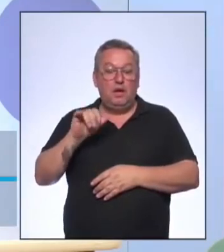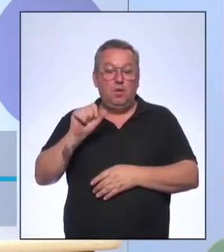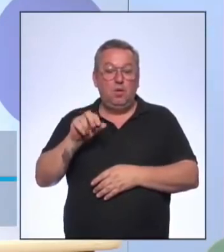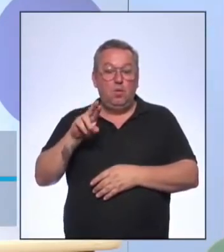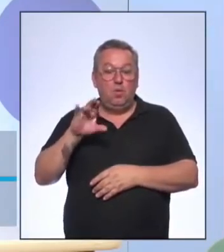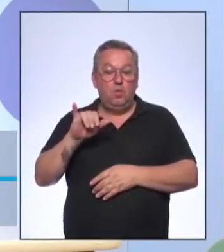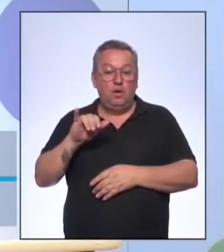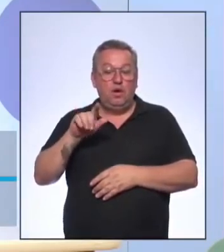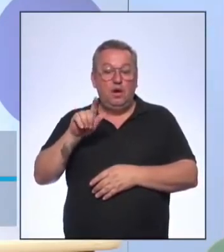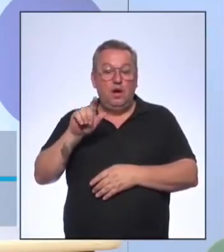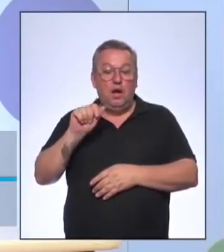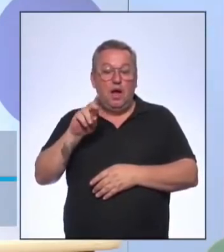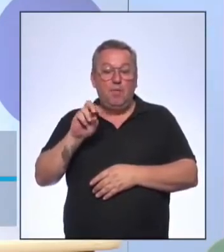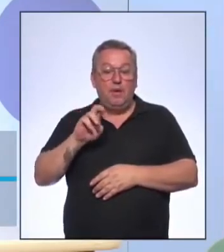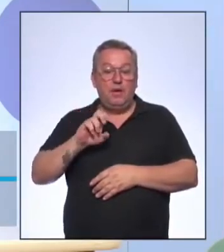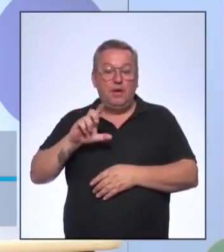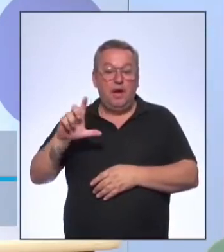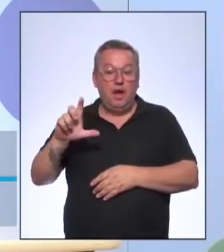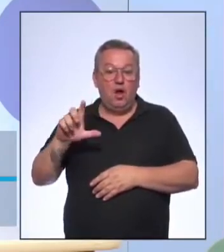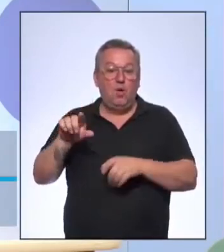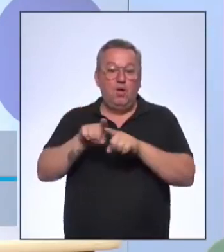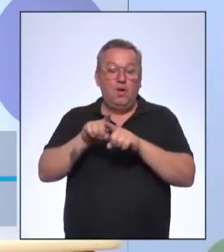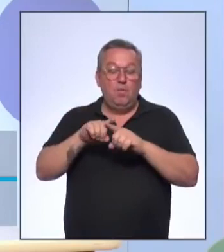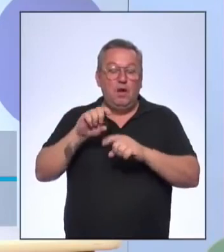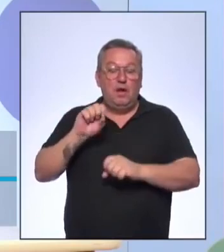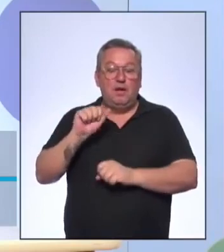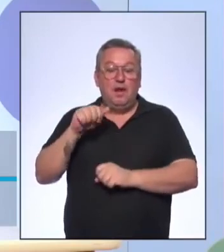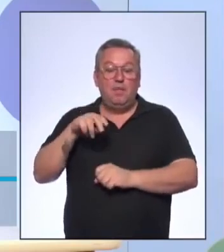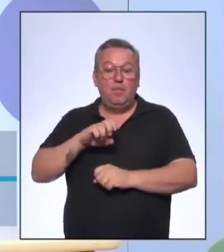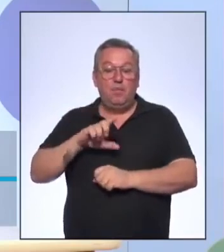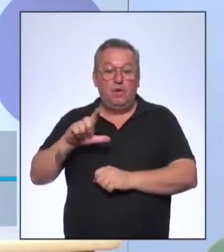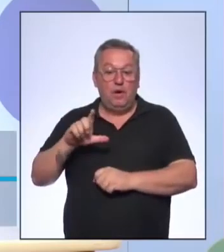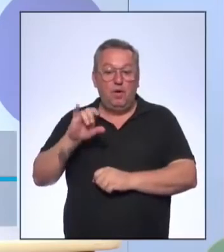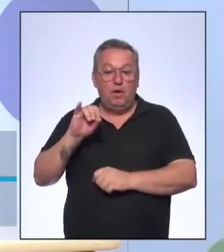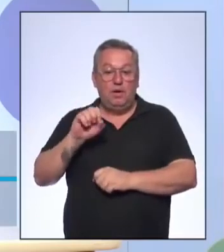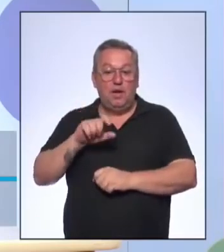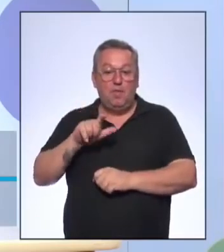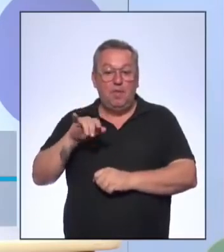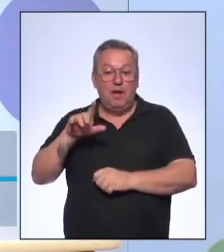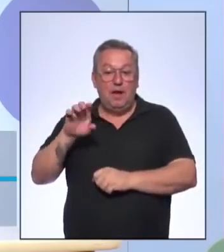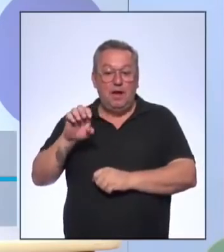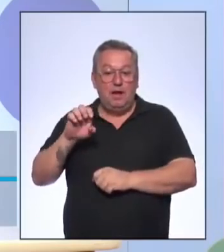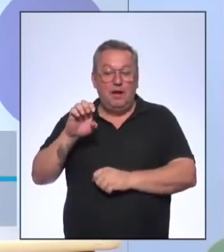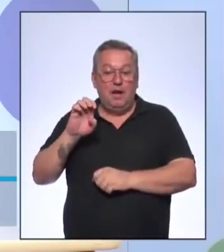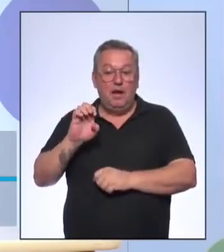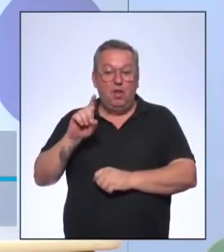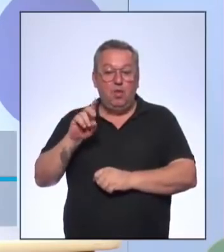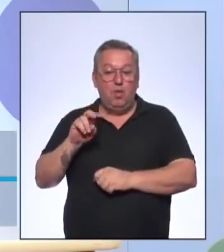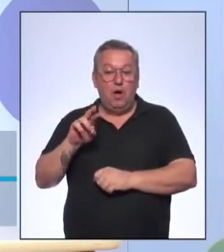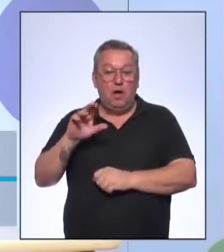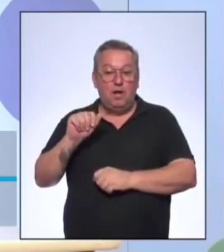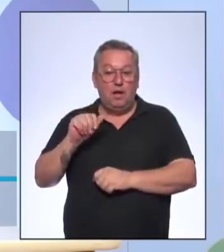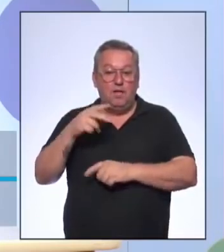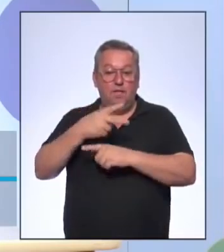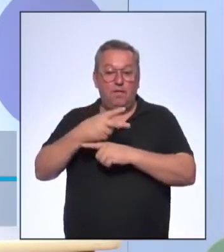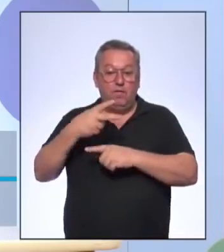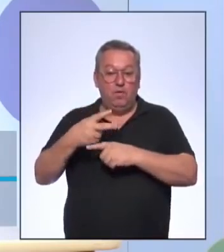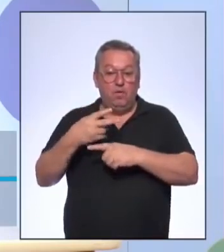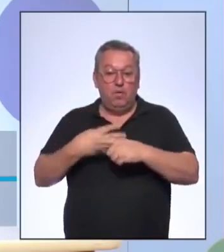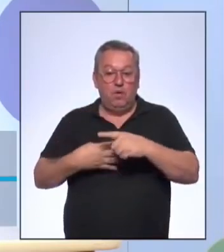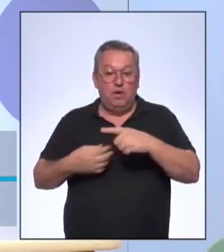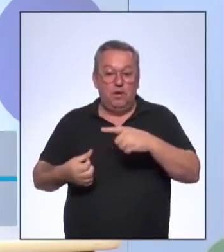Leonardo, Gabriel, Samuel, Isabelle, Maria Eduarda, 22,46